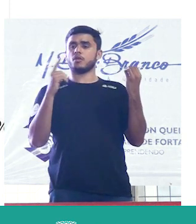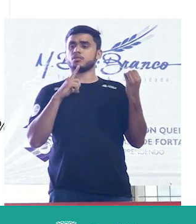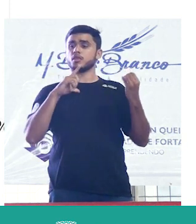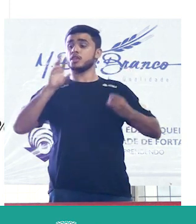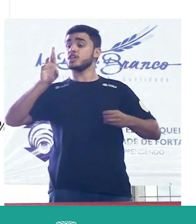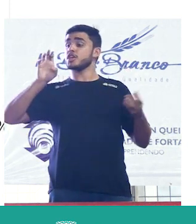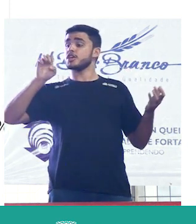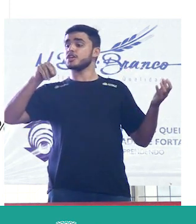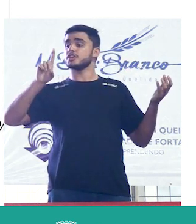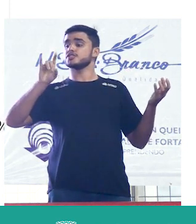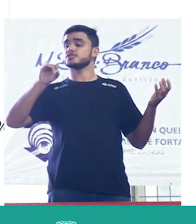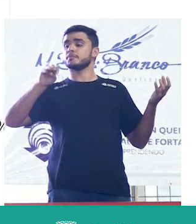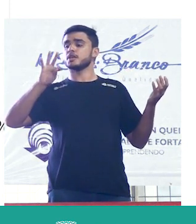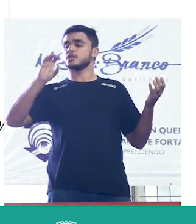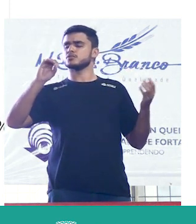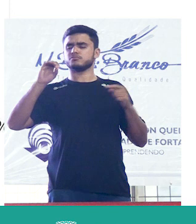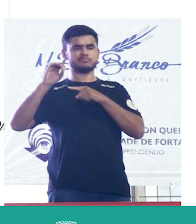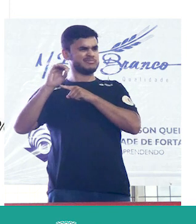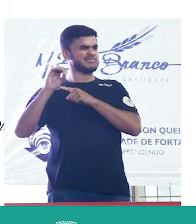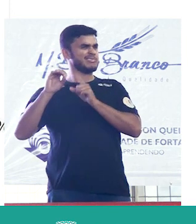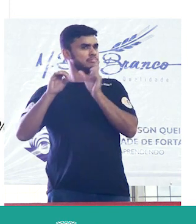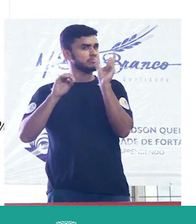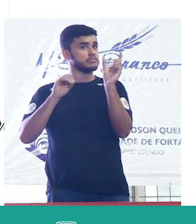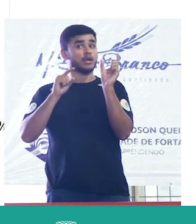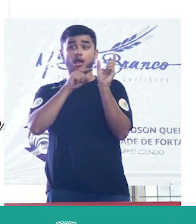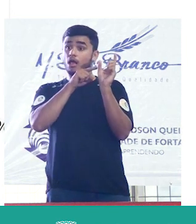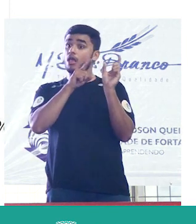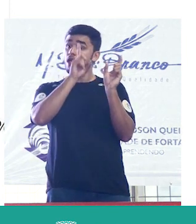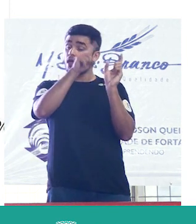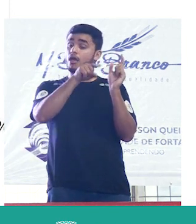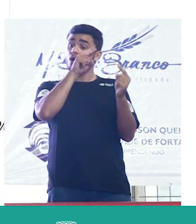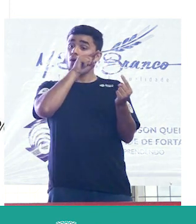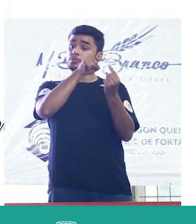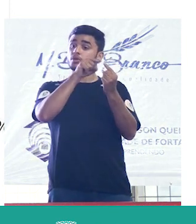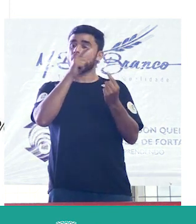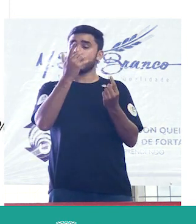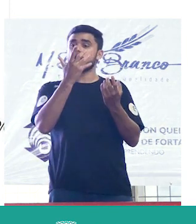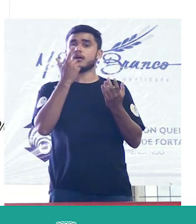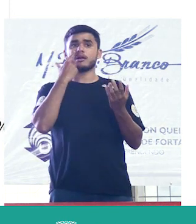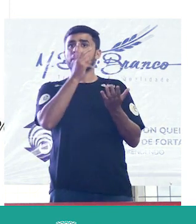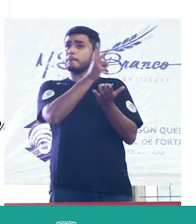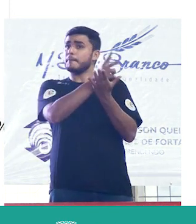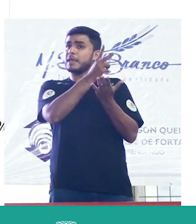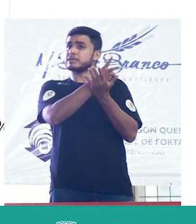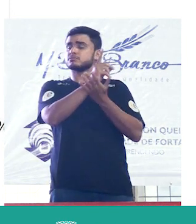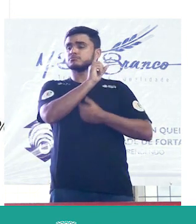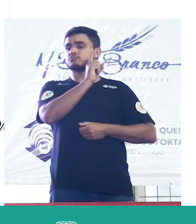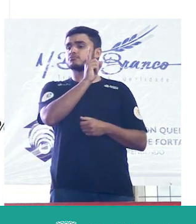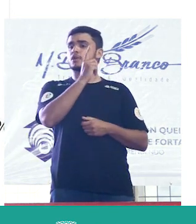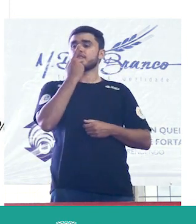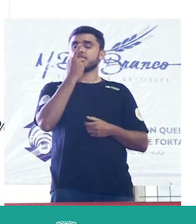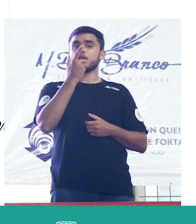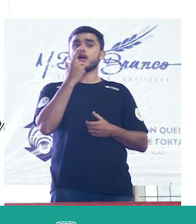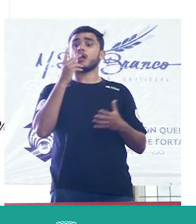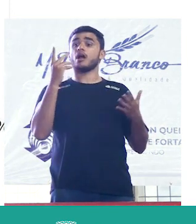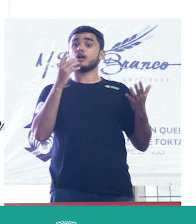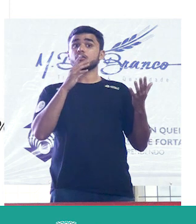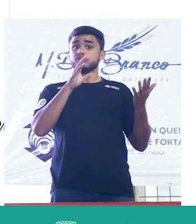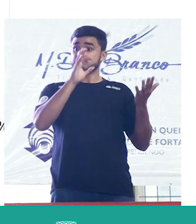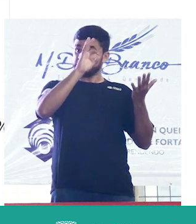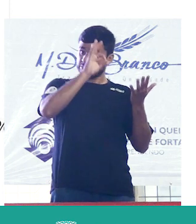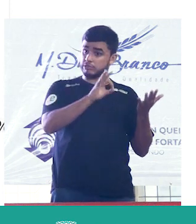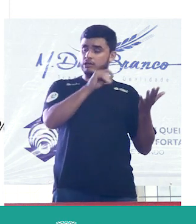Pessoal, se ela quer saber o rendimento, significa que essa massa que foi obtida não é a massa que estava sendo esperada. Essa aqui é a massa